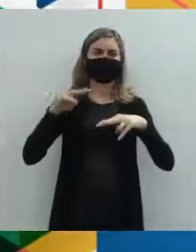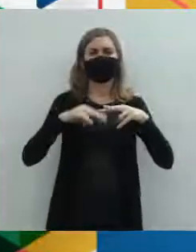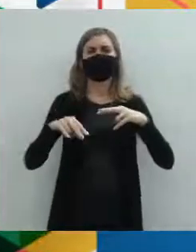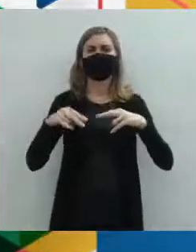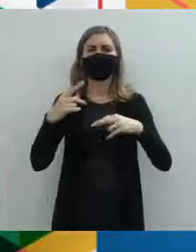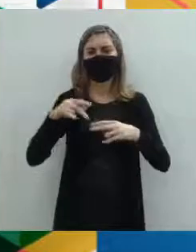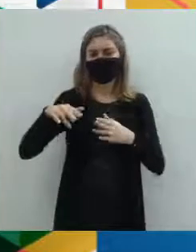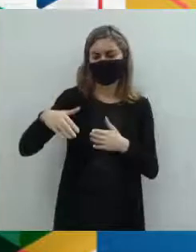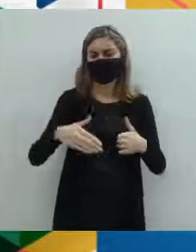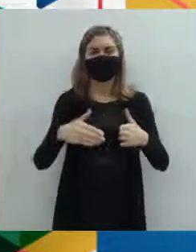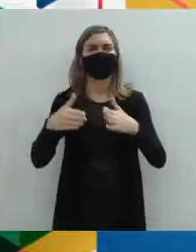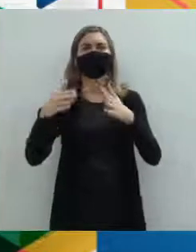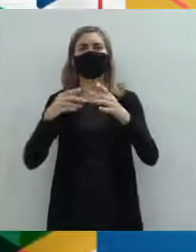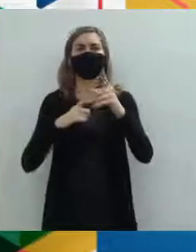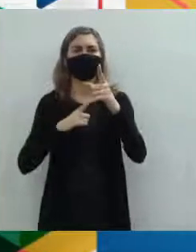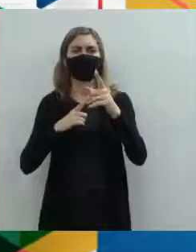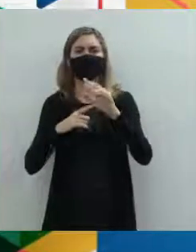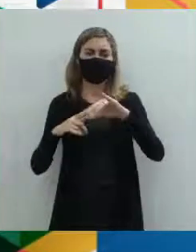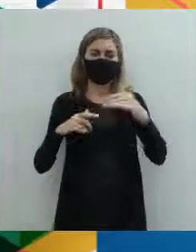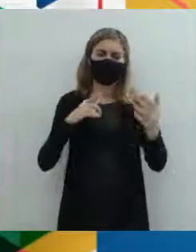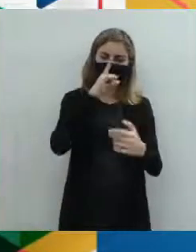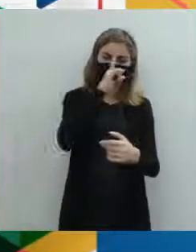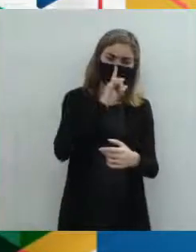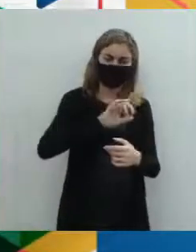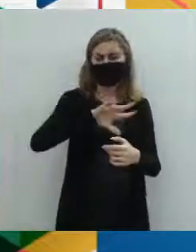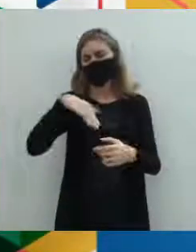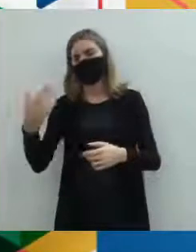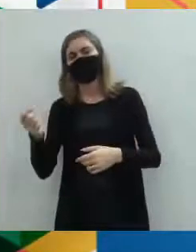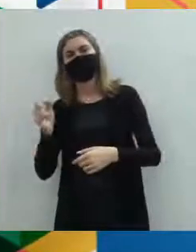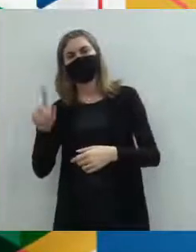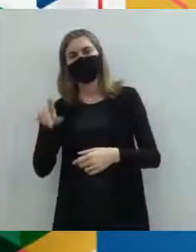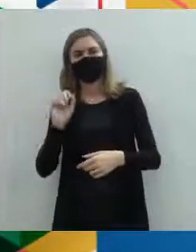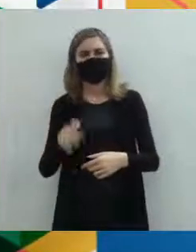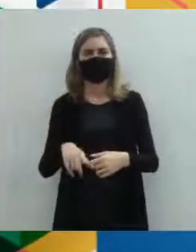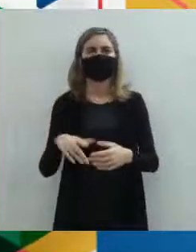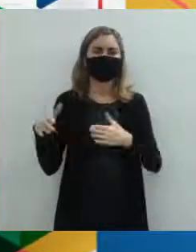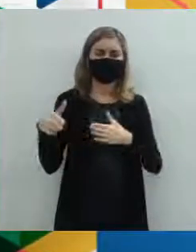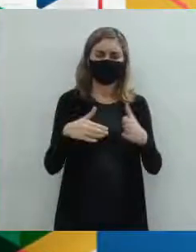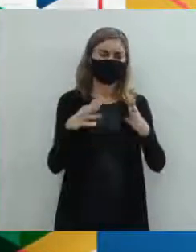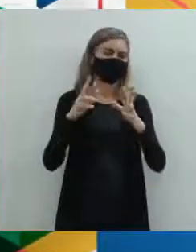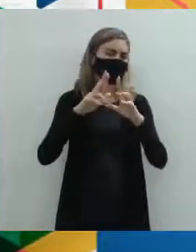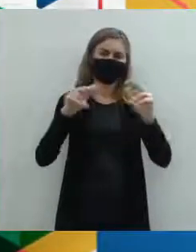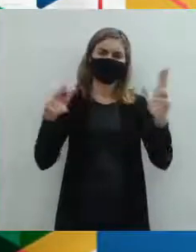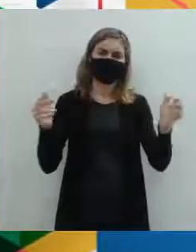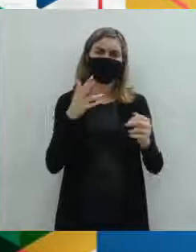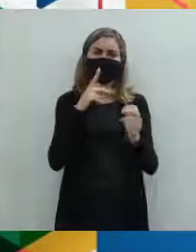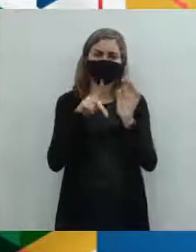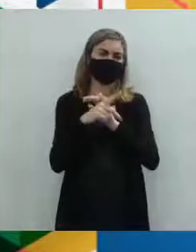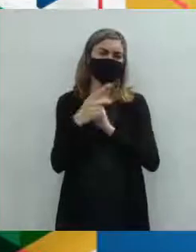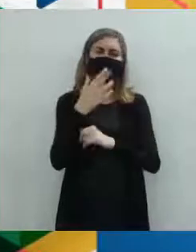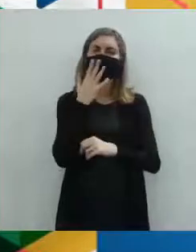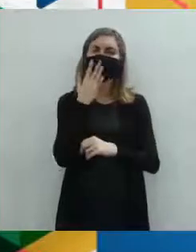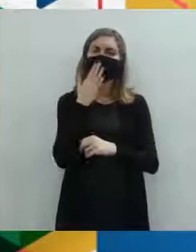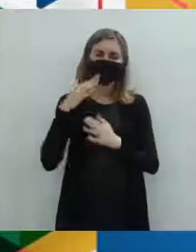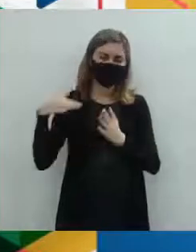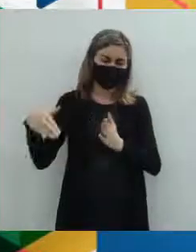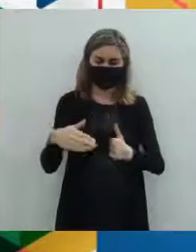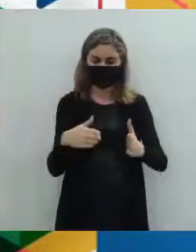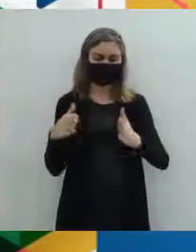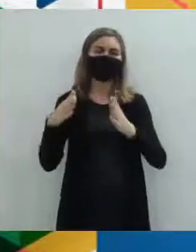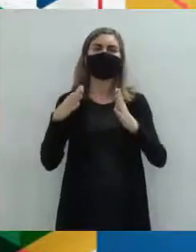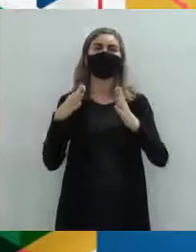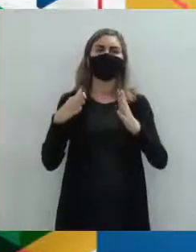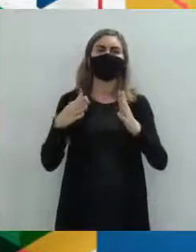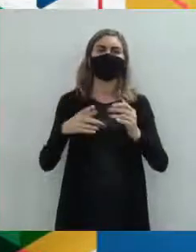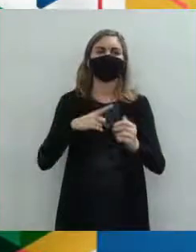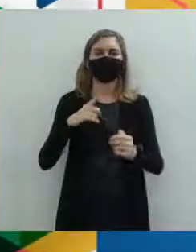o rio, ele tem uma parte amarela, tem uma parte azul, né? Então não corresponde à cor do rio, né? Mas aí ele